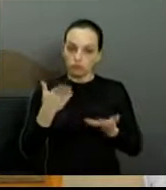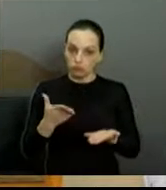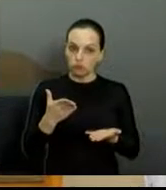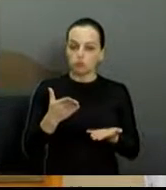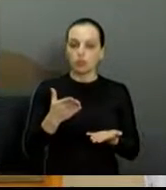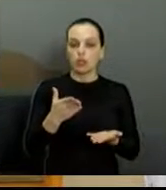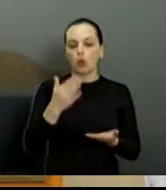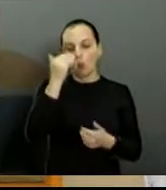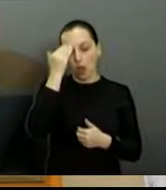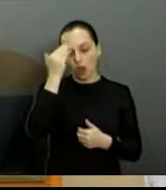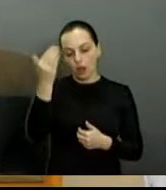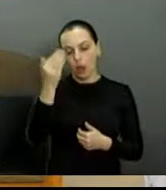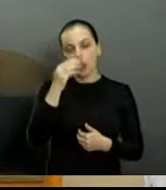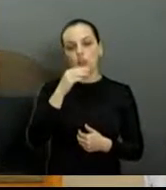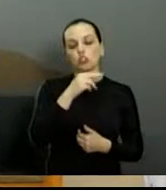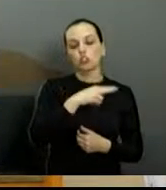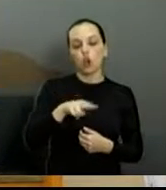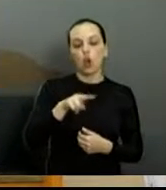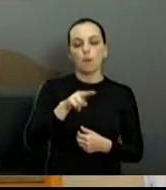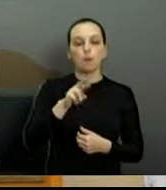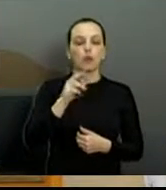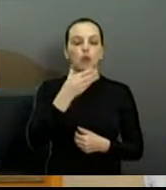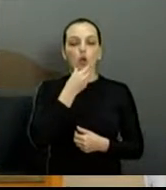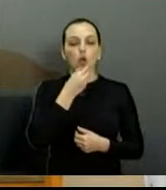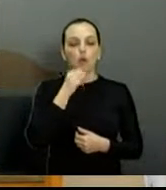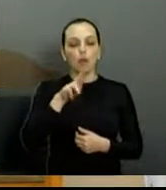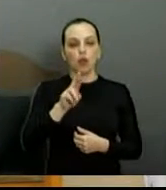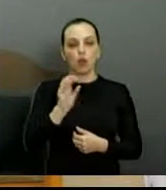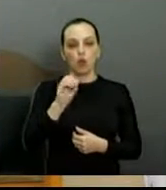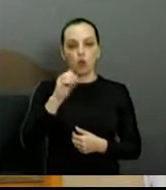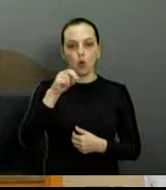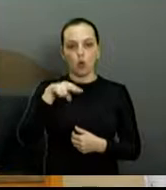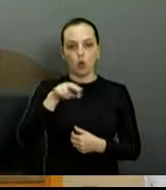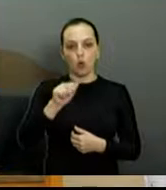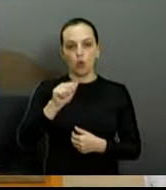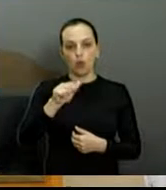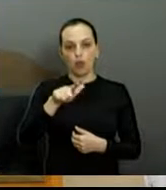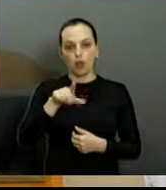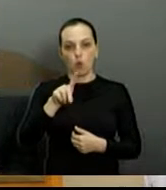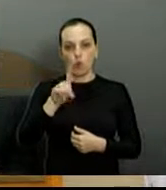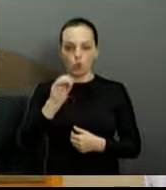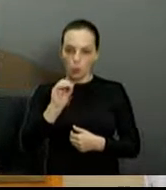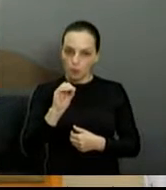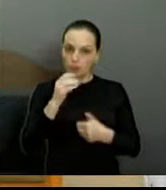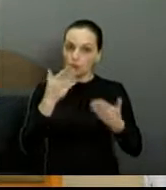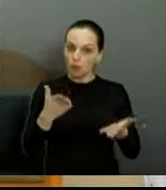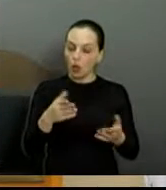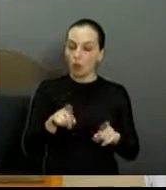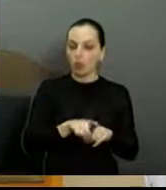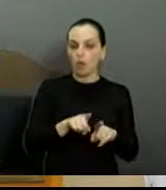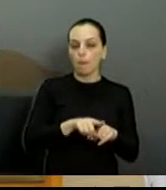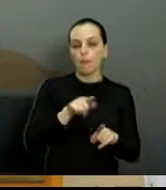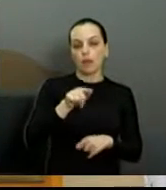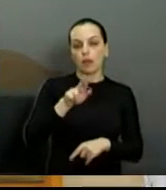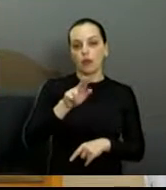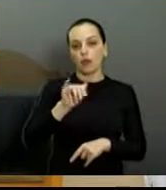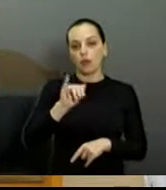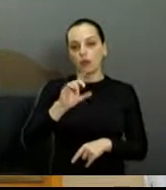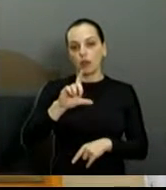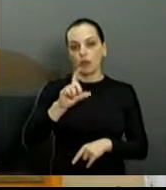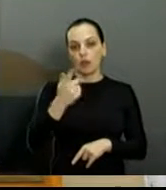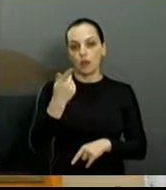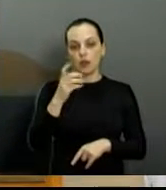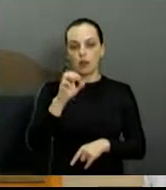ronaldo luís vanali secretários rio - inglês pontos amigo ao guilherme louisa paulo bueno